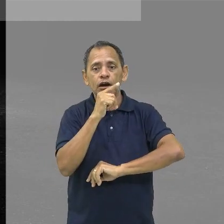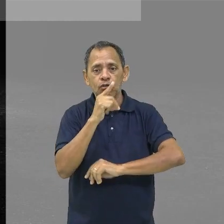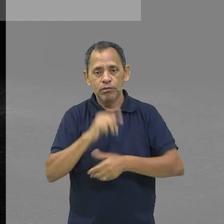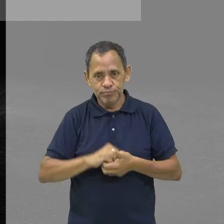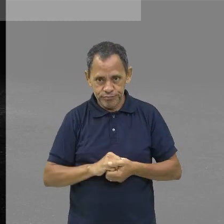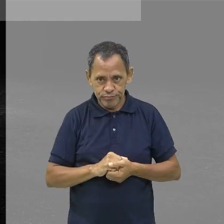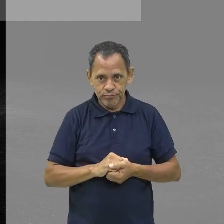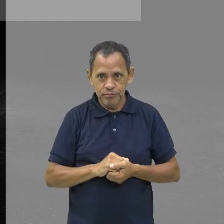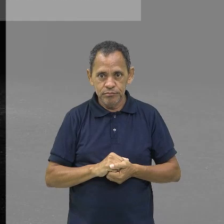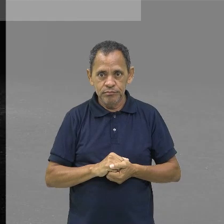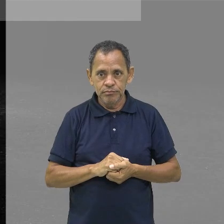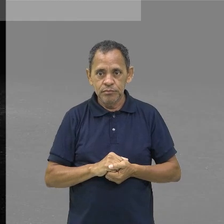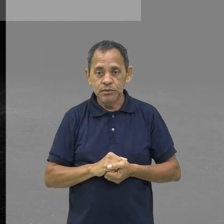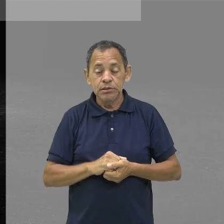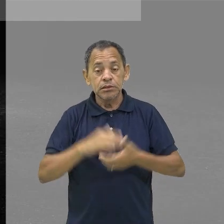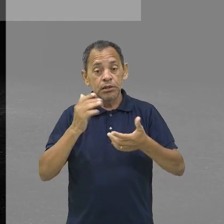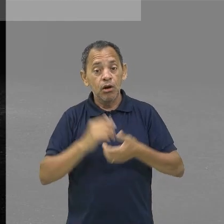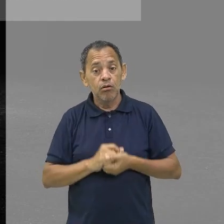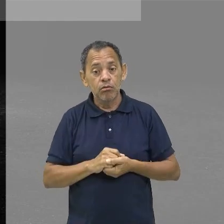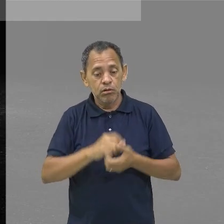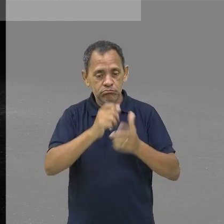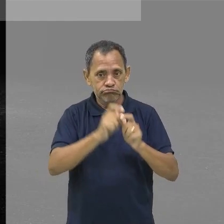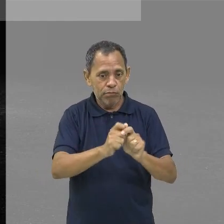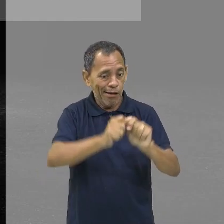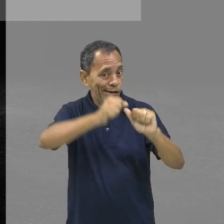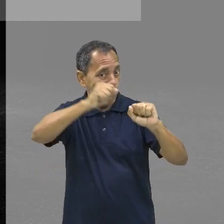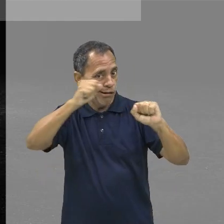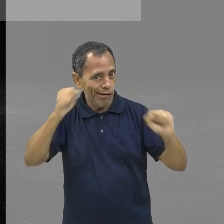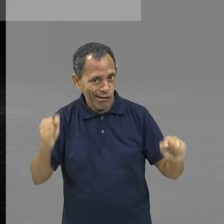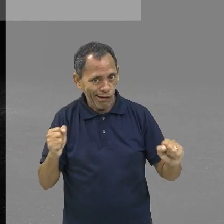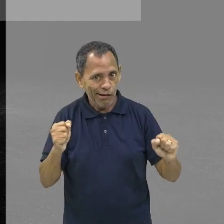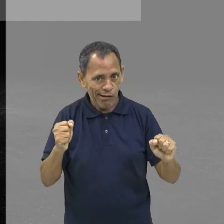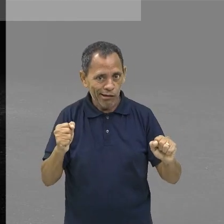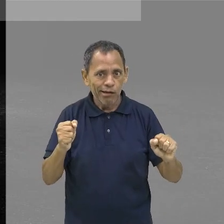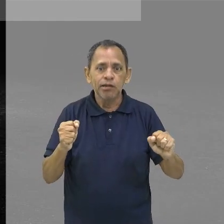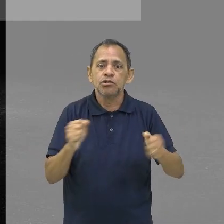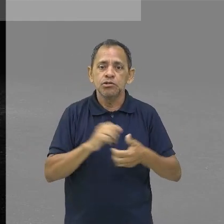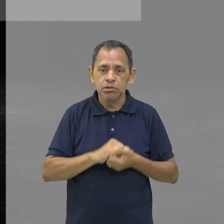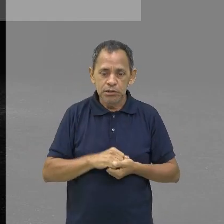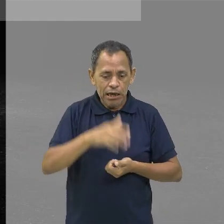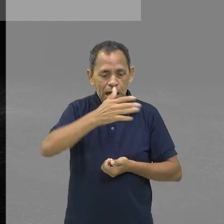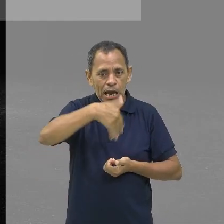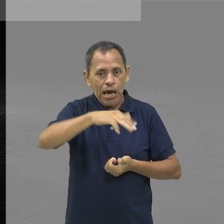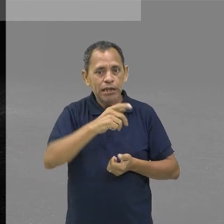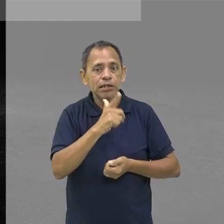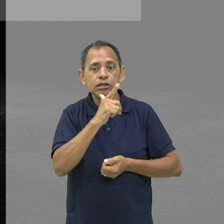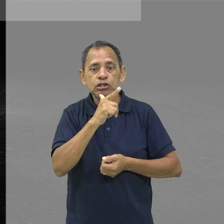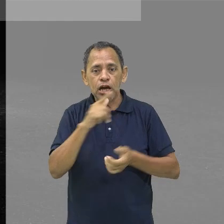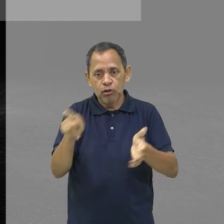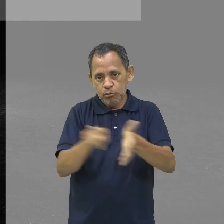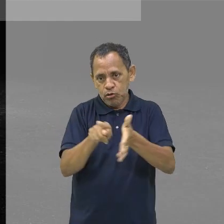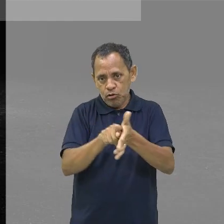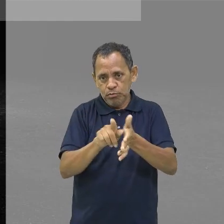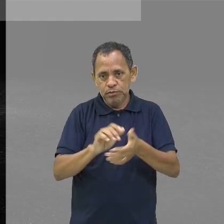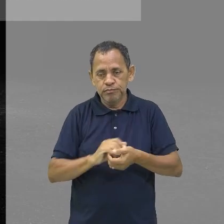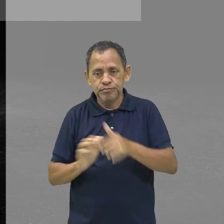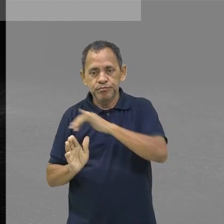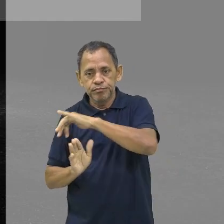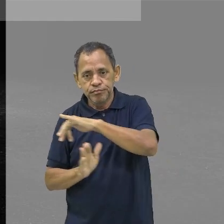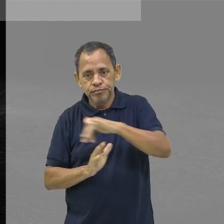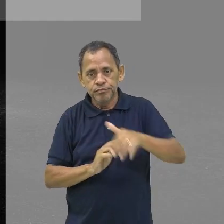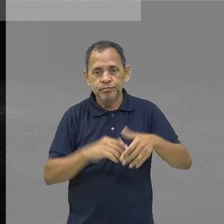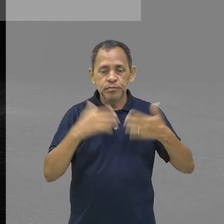água. Então, ela é uma grande porção do nosso planeta. Então, a água, ela tem